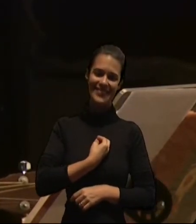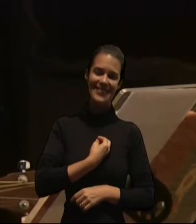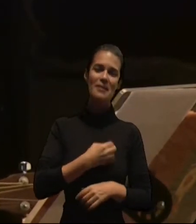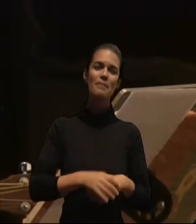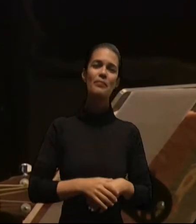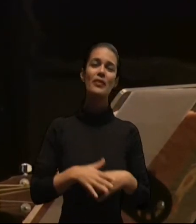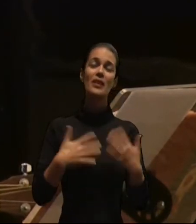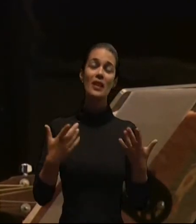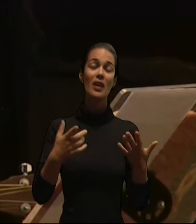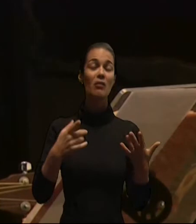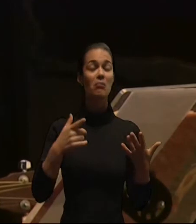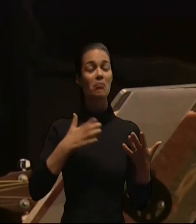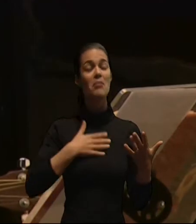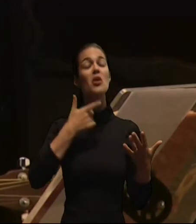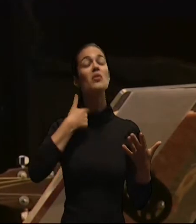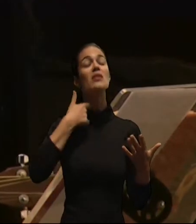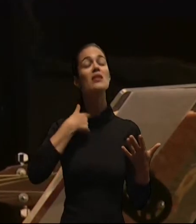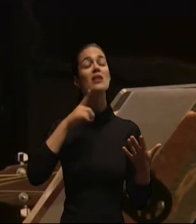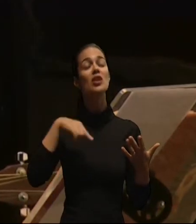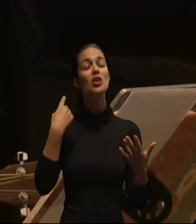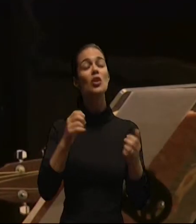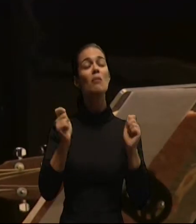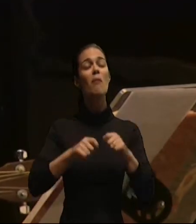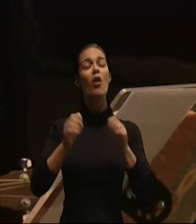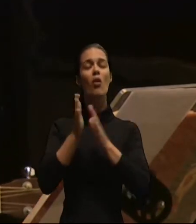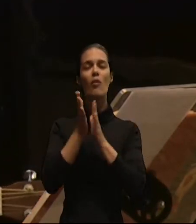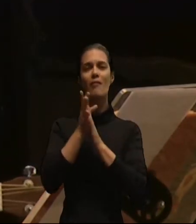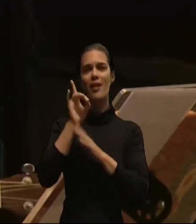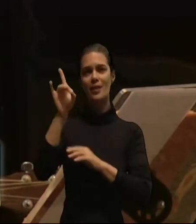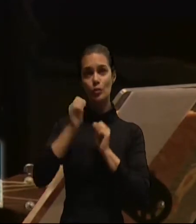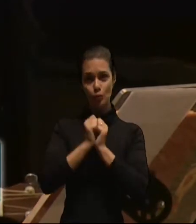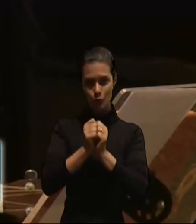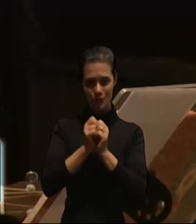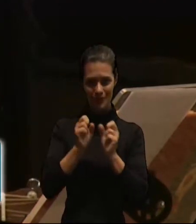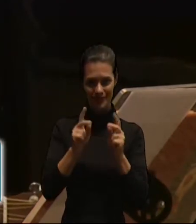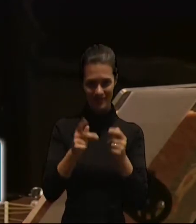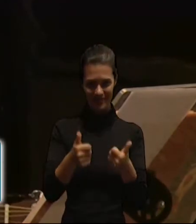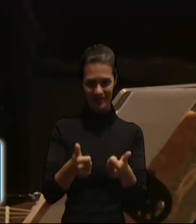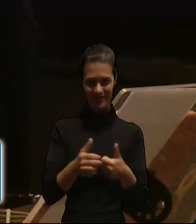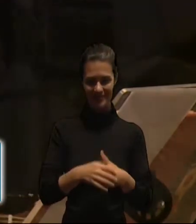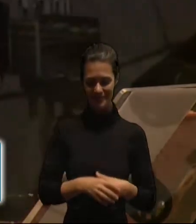que nós possamos juntos louvar o Senhor com essa canção.